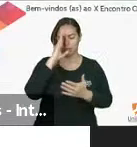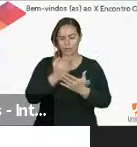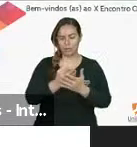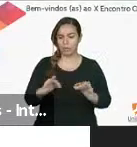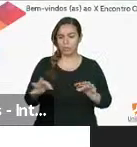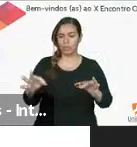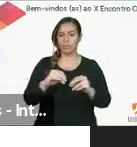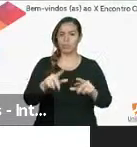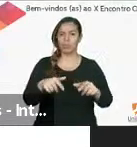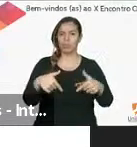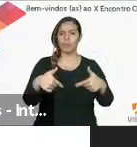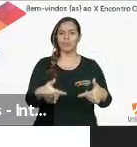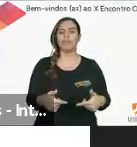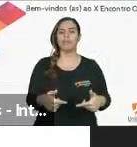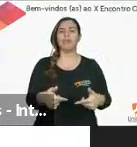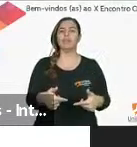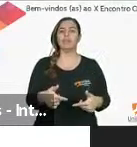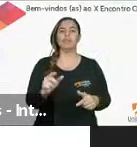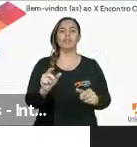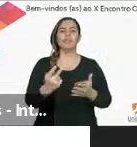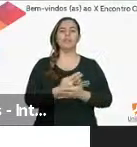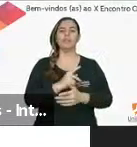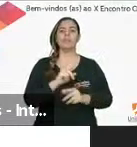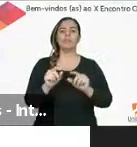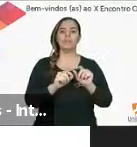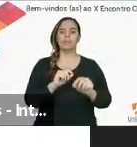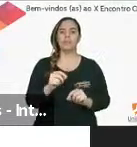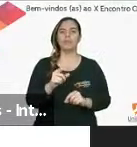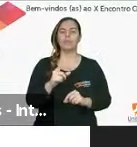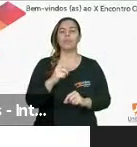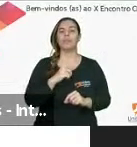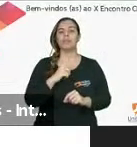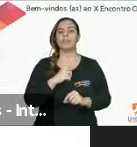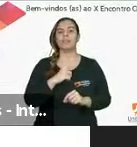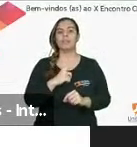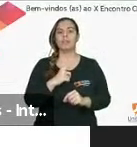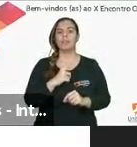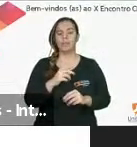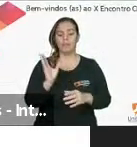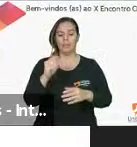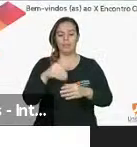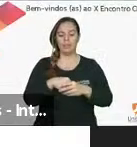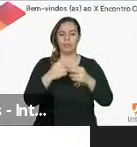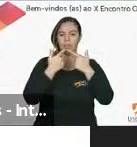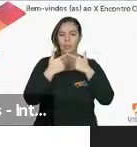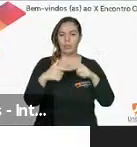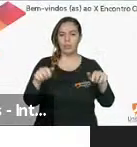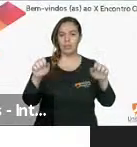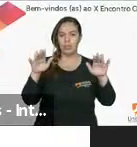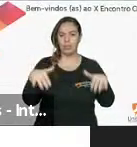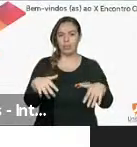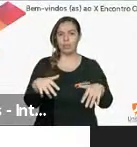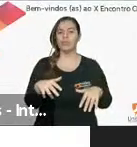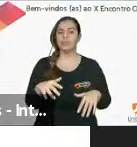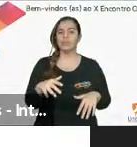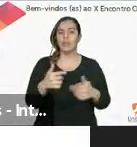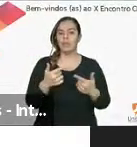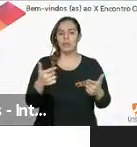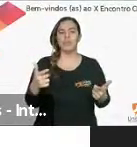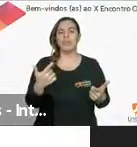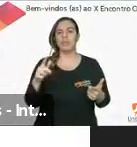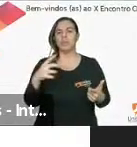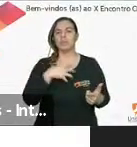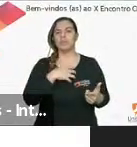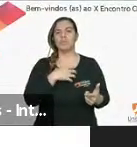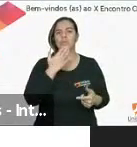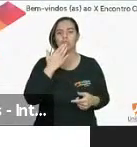no mundo, de alguma forma, é engendrado pela linguagem. Ou seja, não existe nenhuma forma de